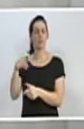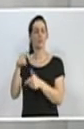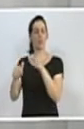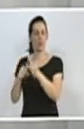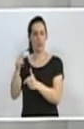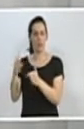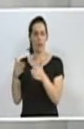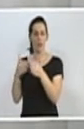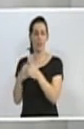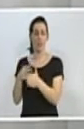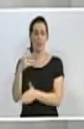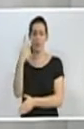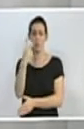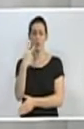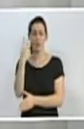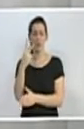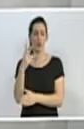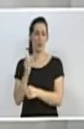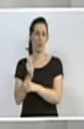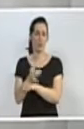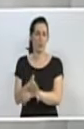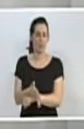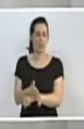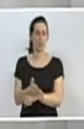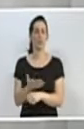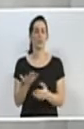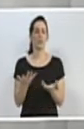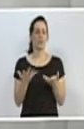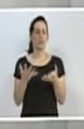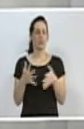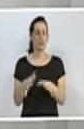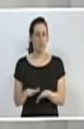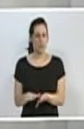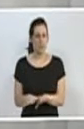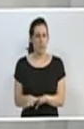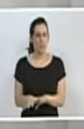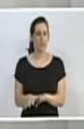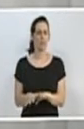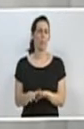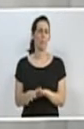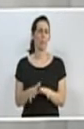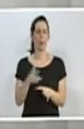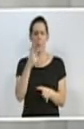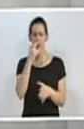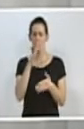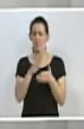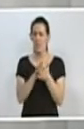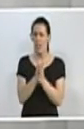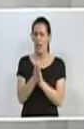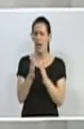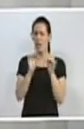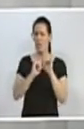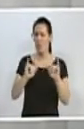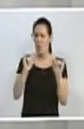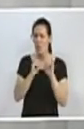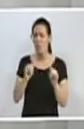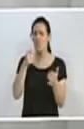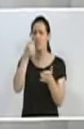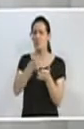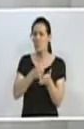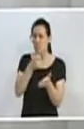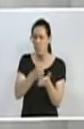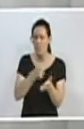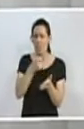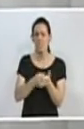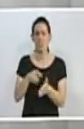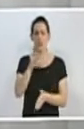às 2 horas. Mas eu não queria estragar esses 181 anos de glória, de dedicação,